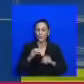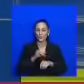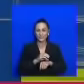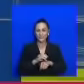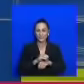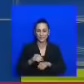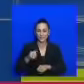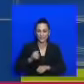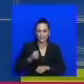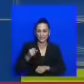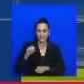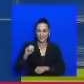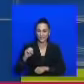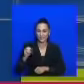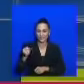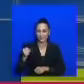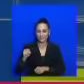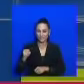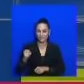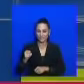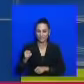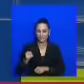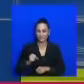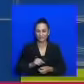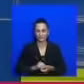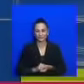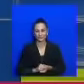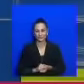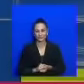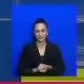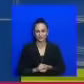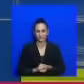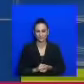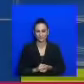número 08. Cinza, 08.